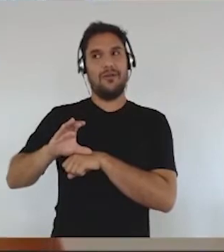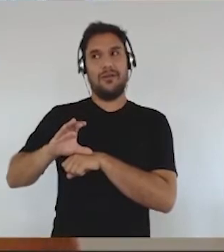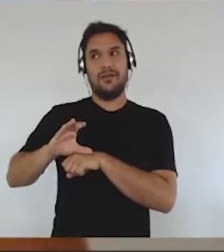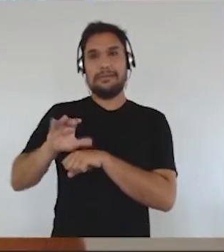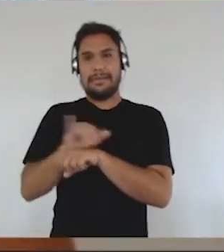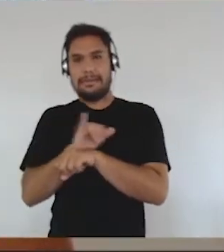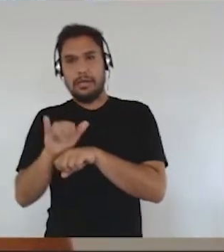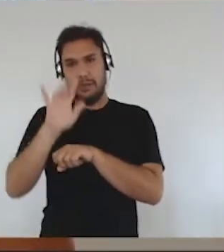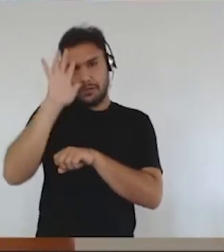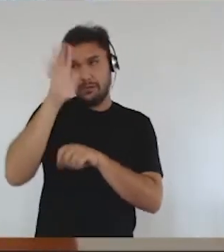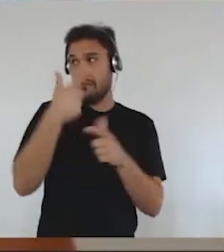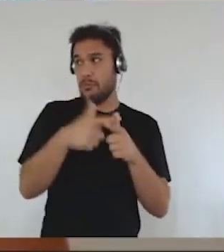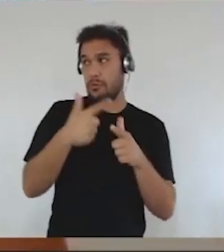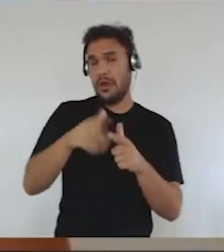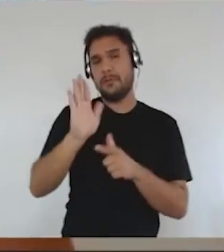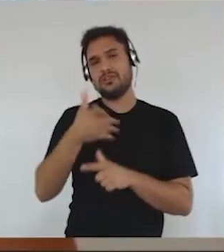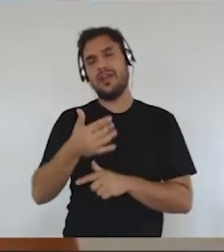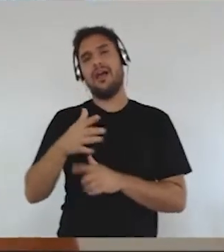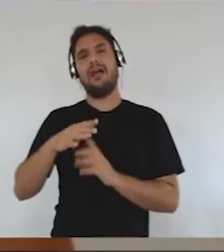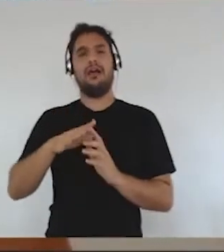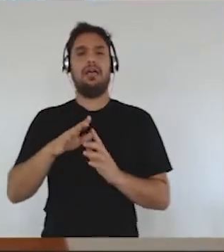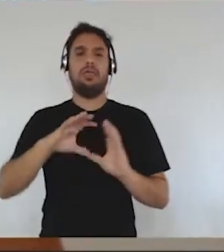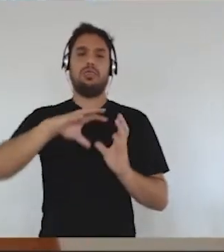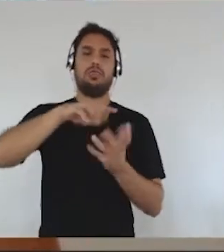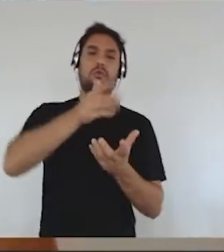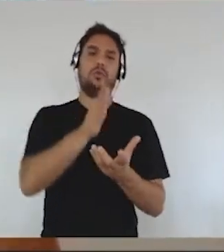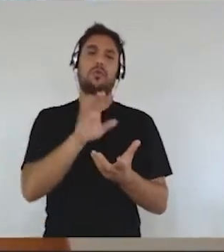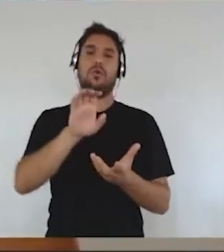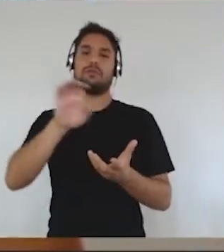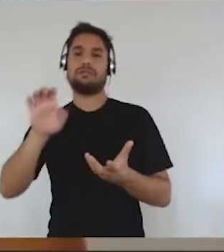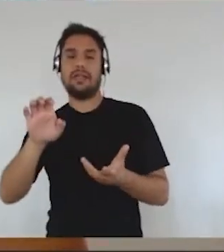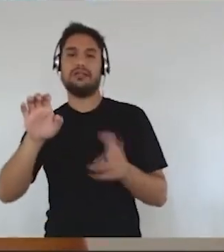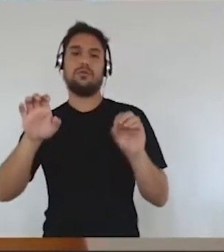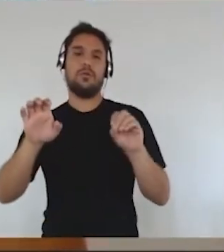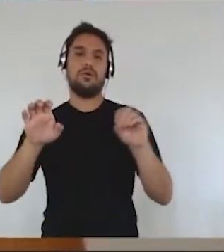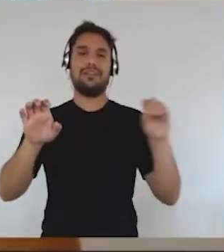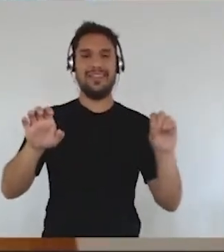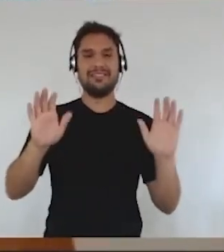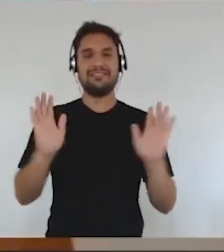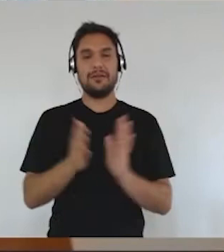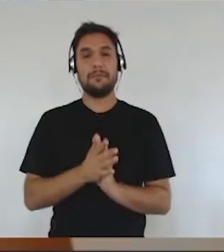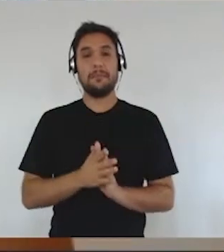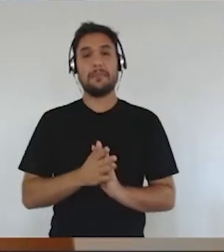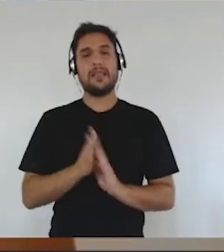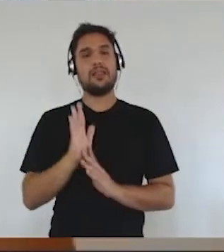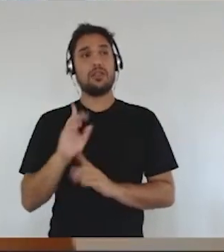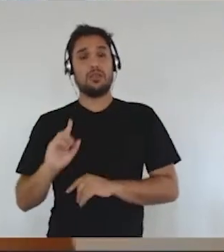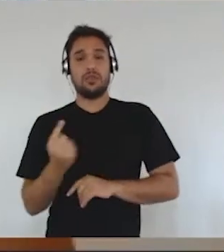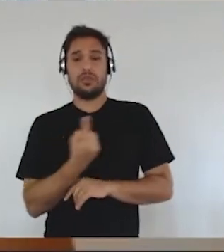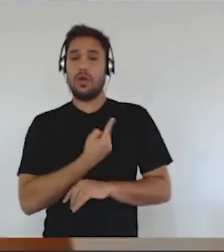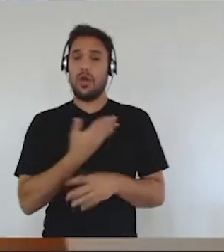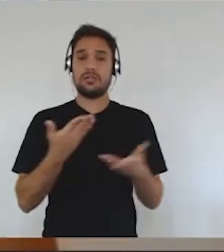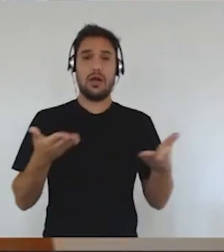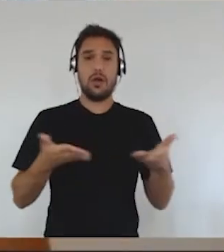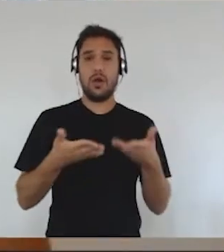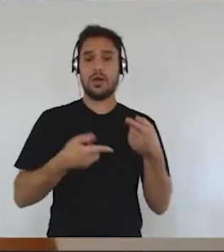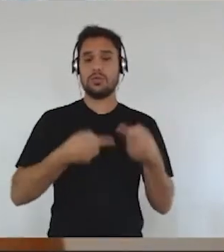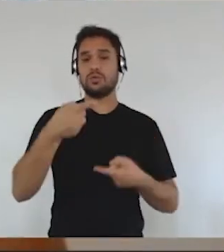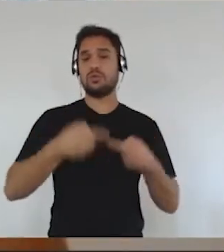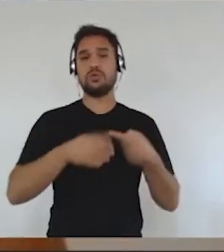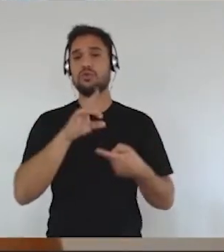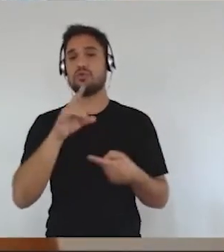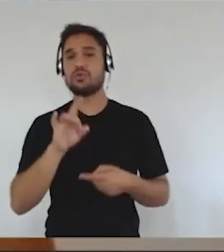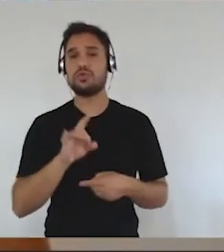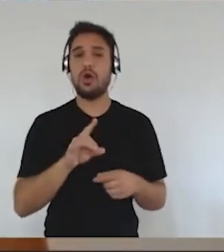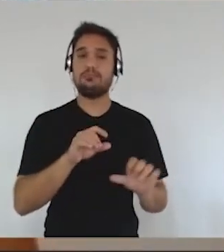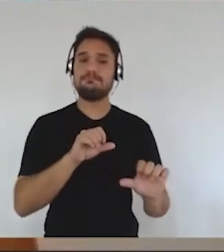muitos anos no Ocidente, no Oriente. Nós estamos aqui só renovando esse assunto, né?